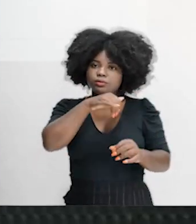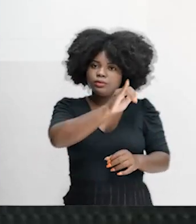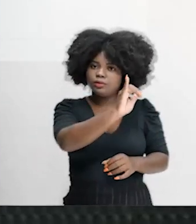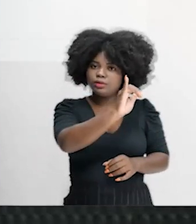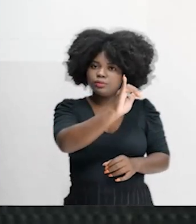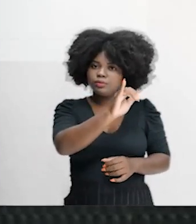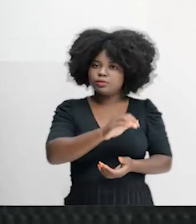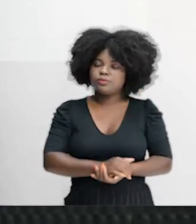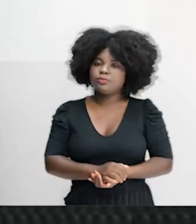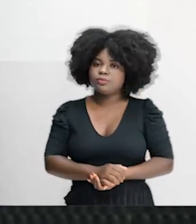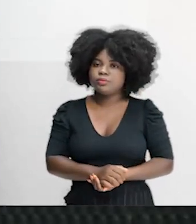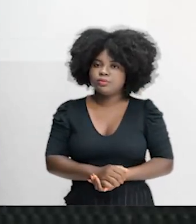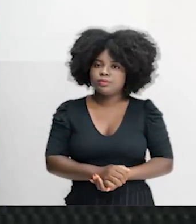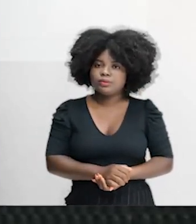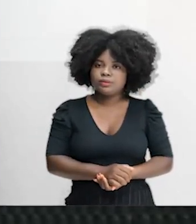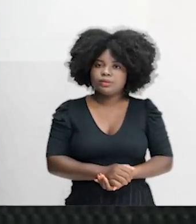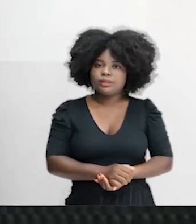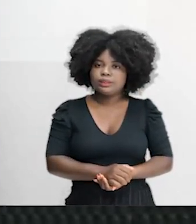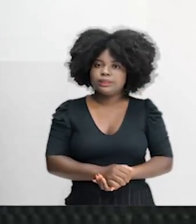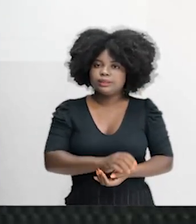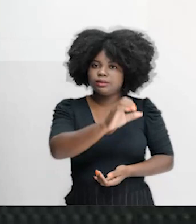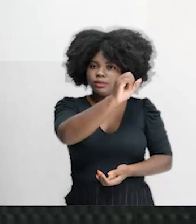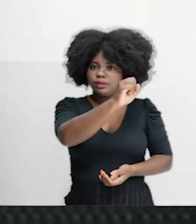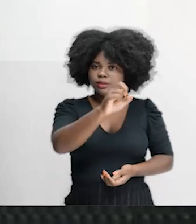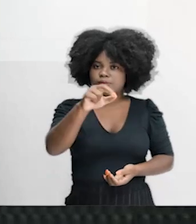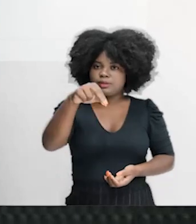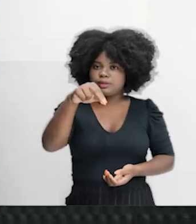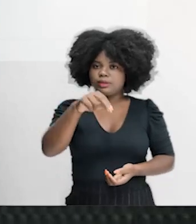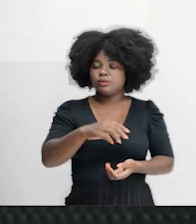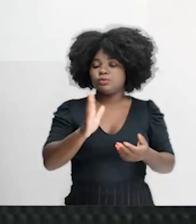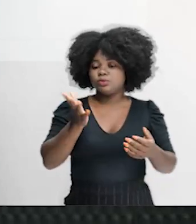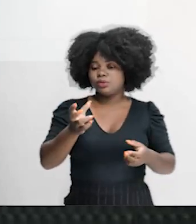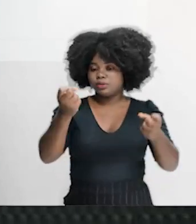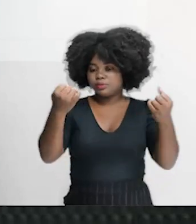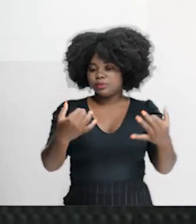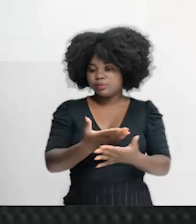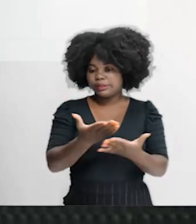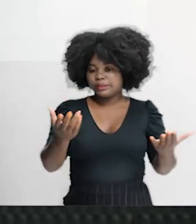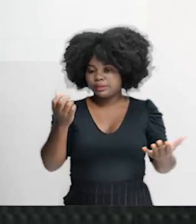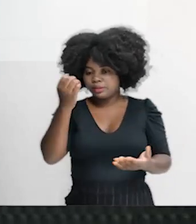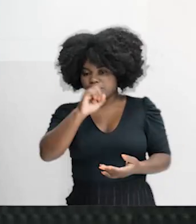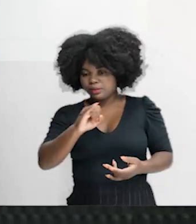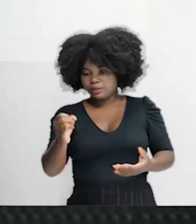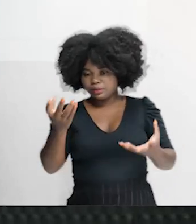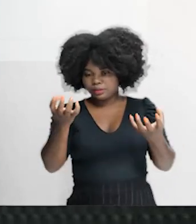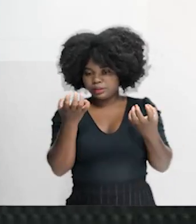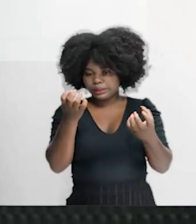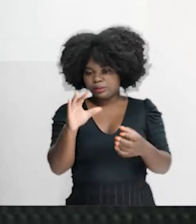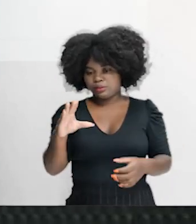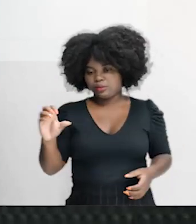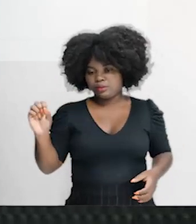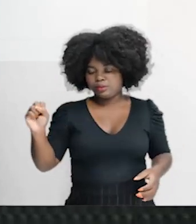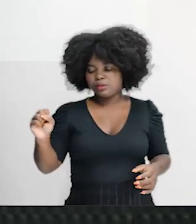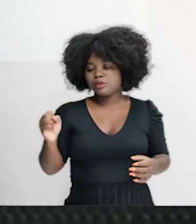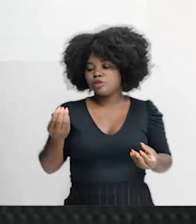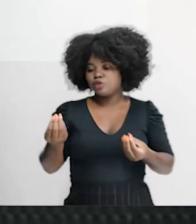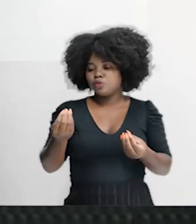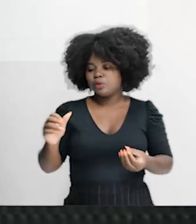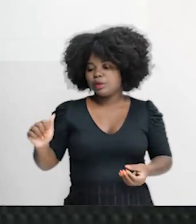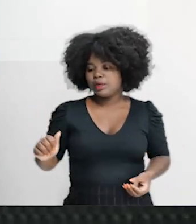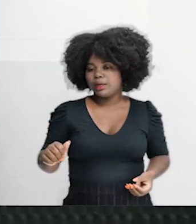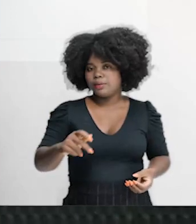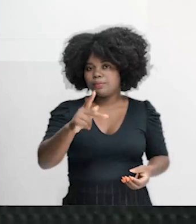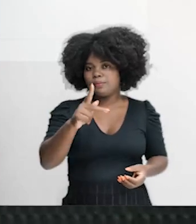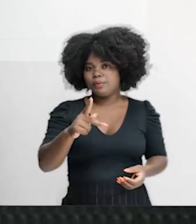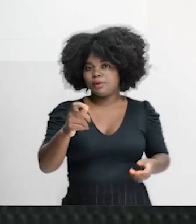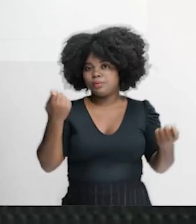dos senos. Já falamos aqui várias vezes. E se eu quiser saber quem é o cosseno desse arco AP, eu tenho